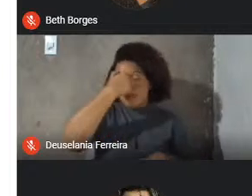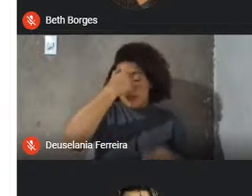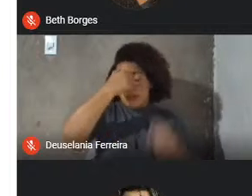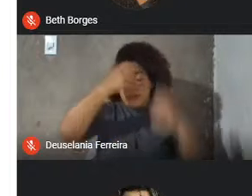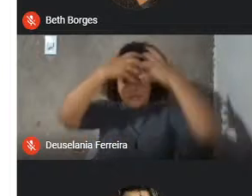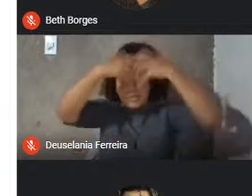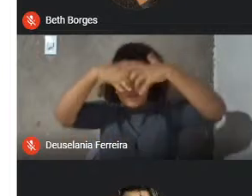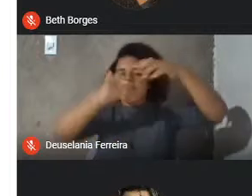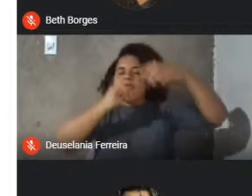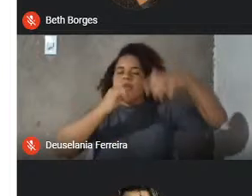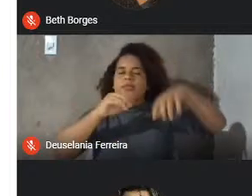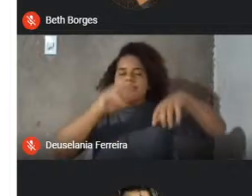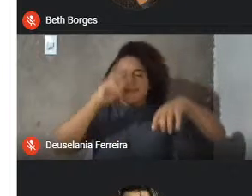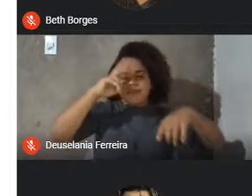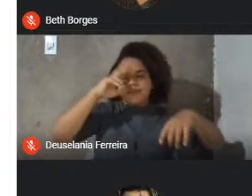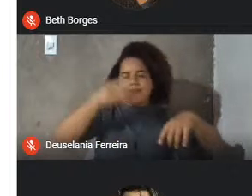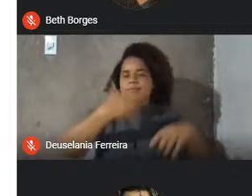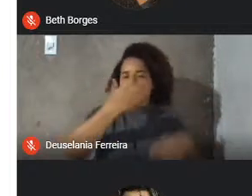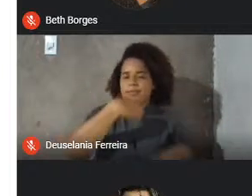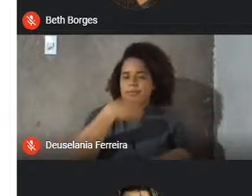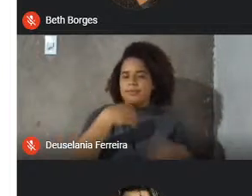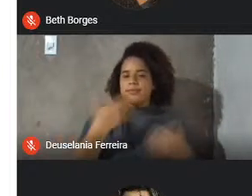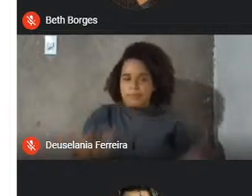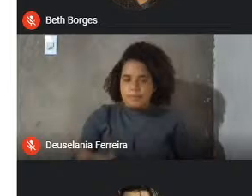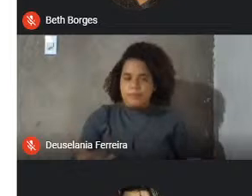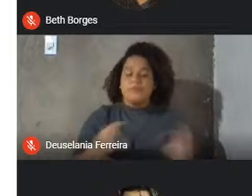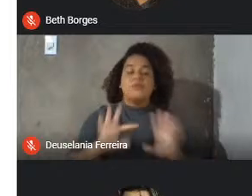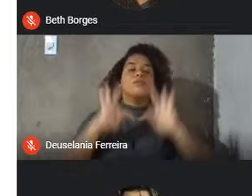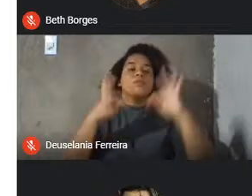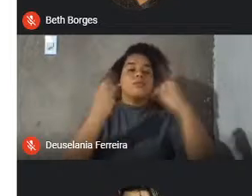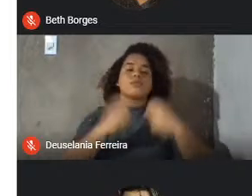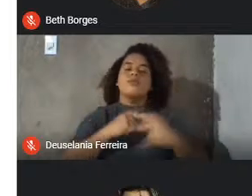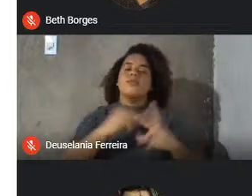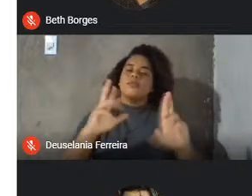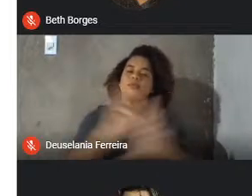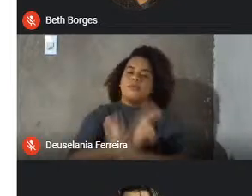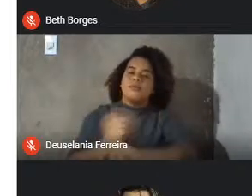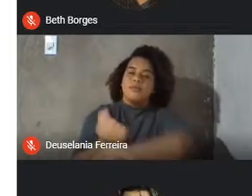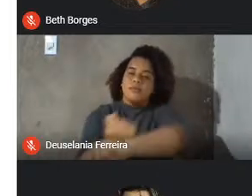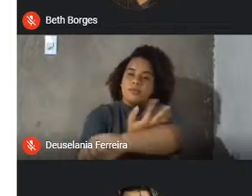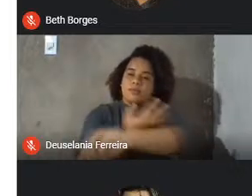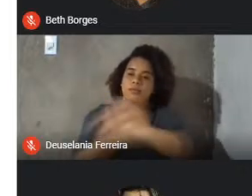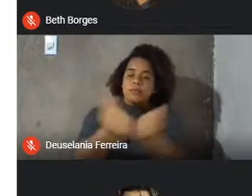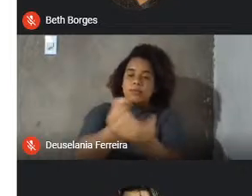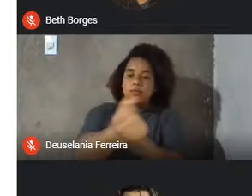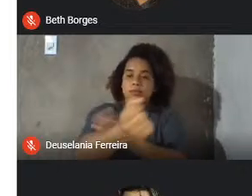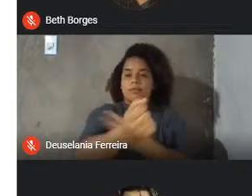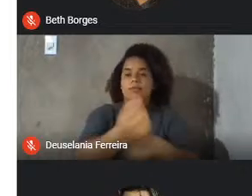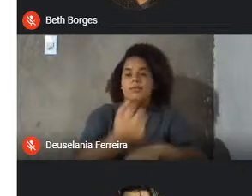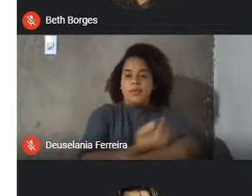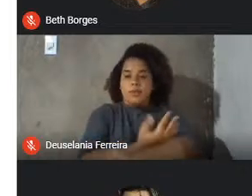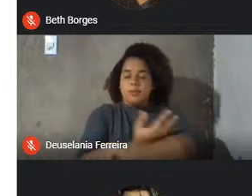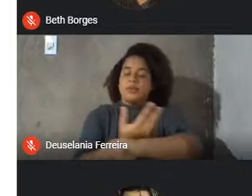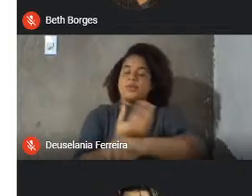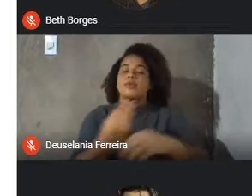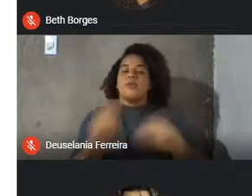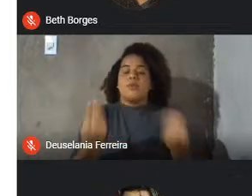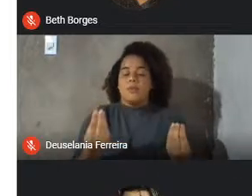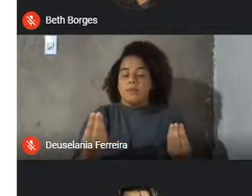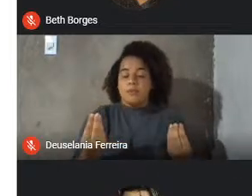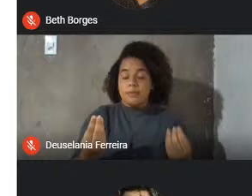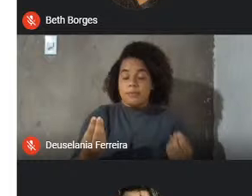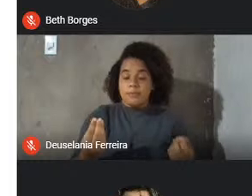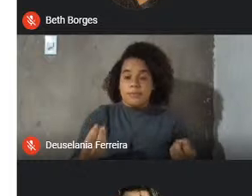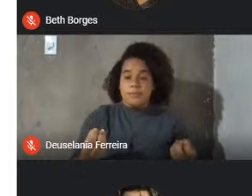maçã. Tudo isso vem acompanhado de emoções. As emoções são, no caso,